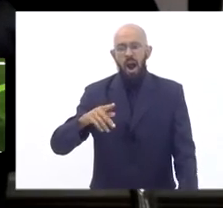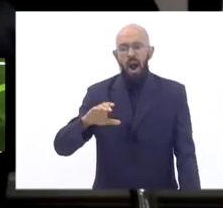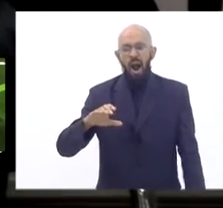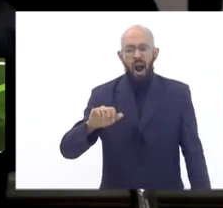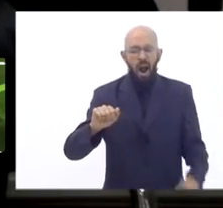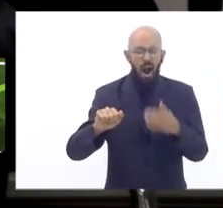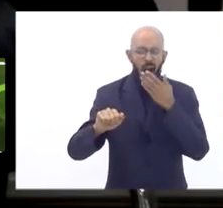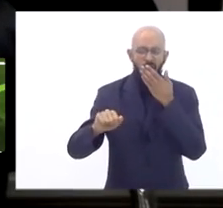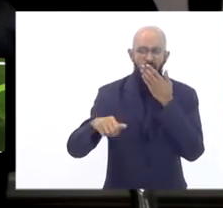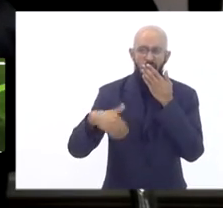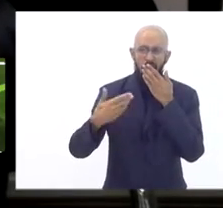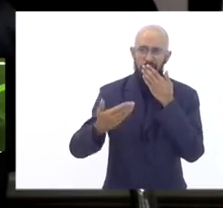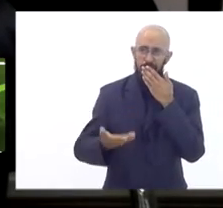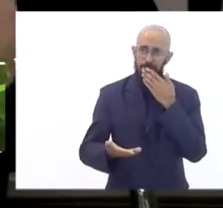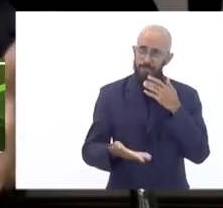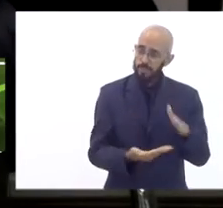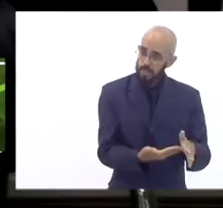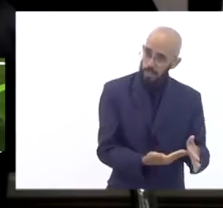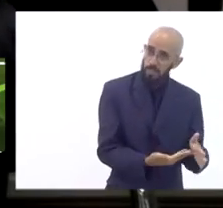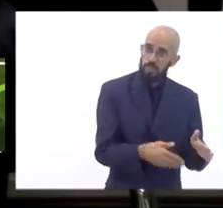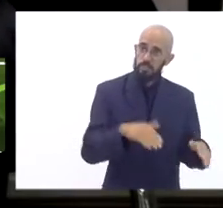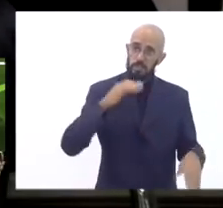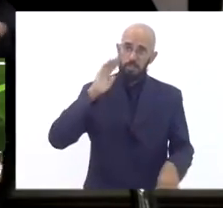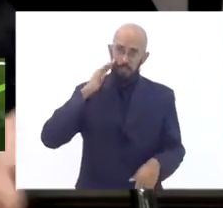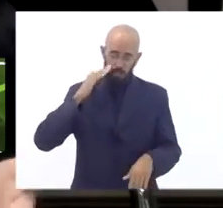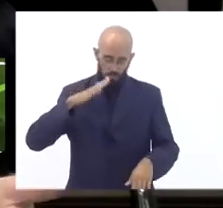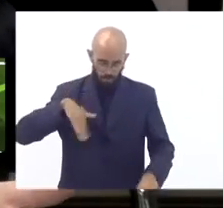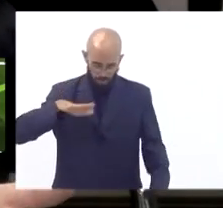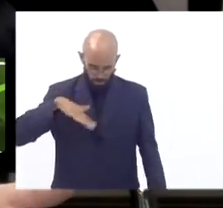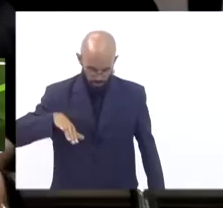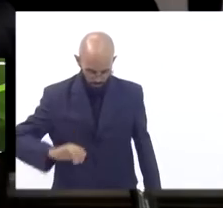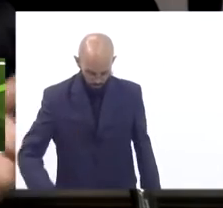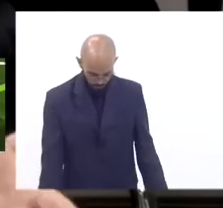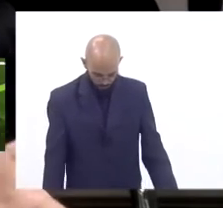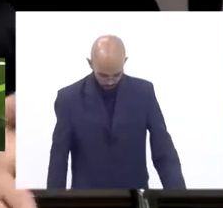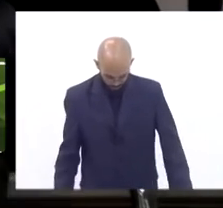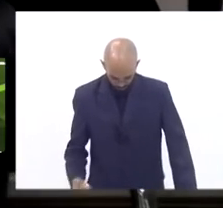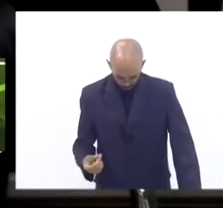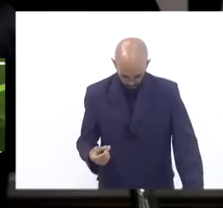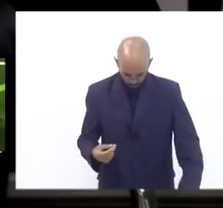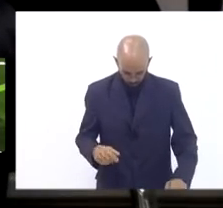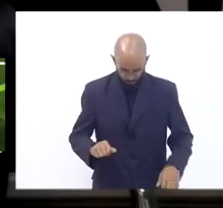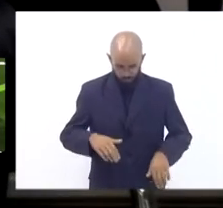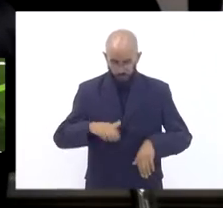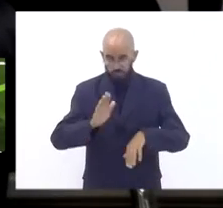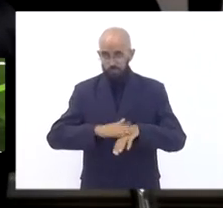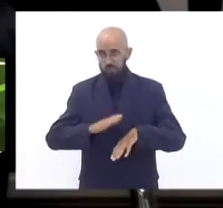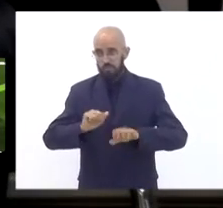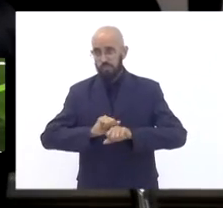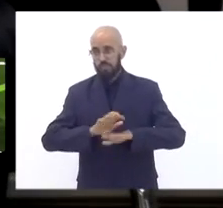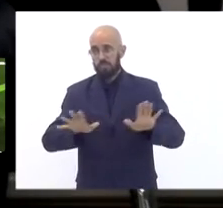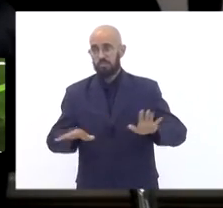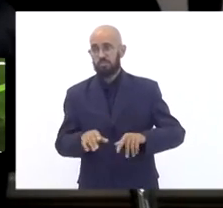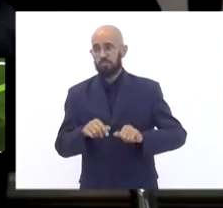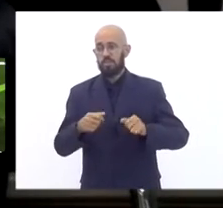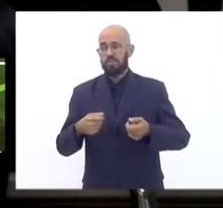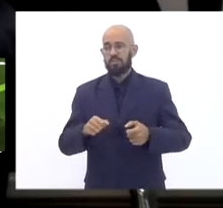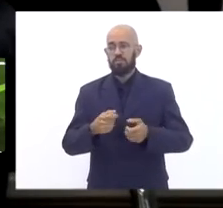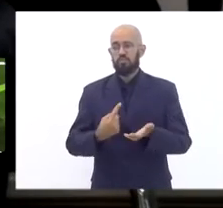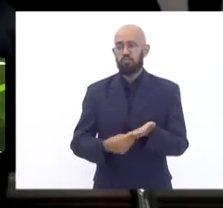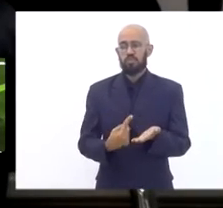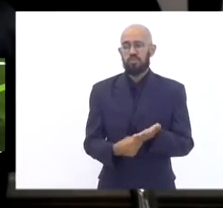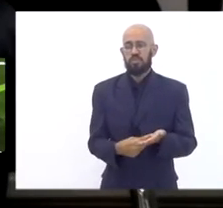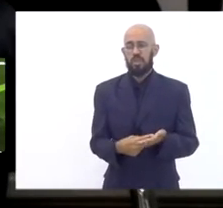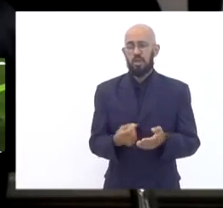mostre, né, e os valores e custos sejam mais claros para que se possa fixar o novo índice. Aí sim, nosso